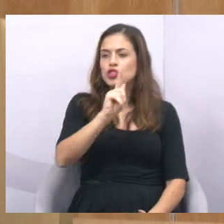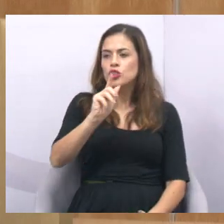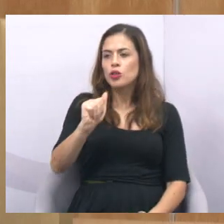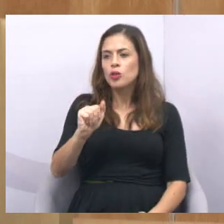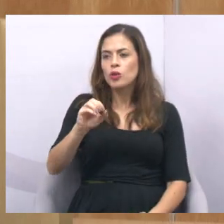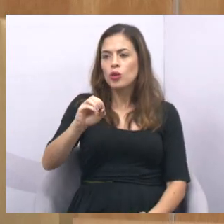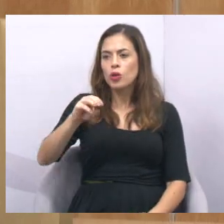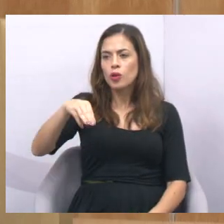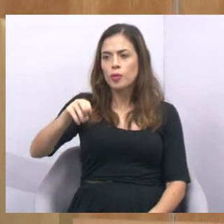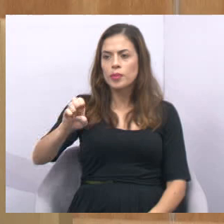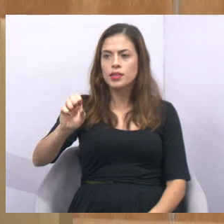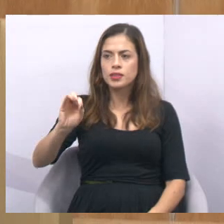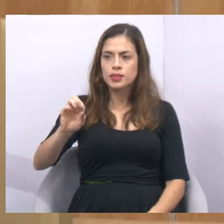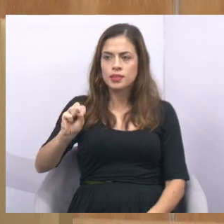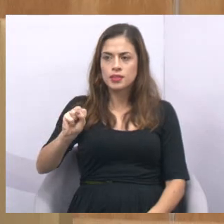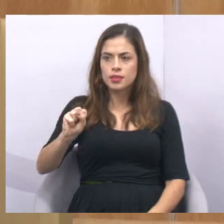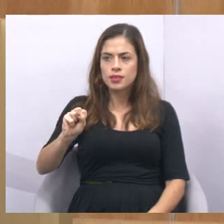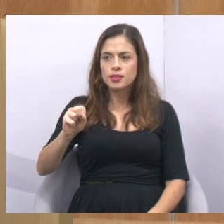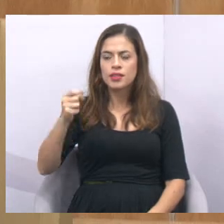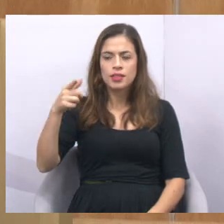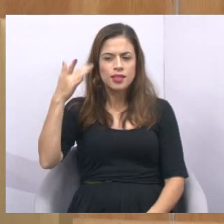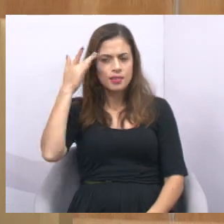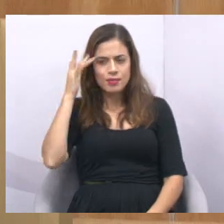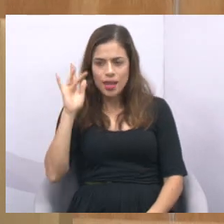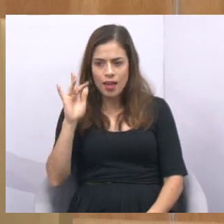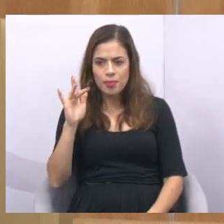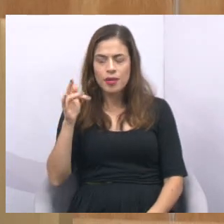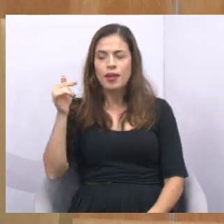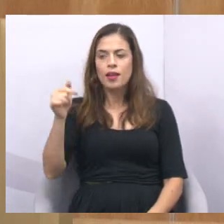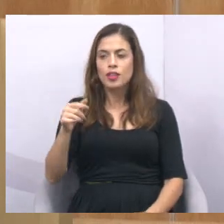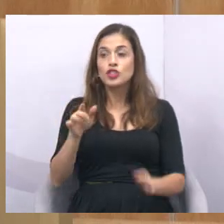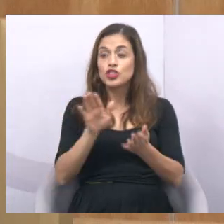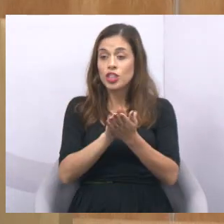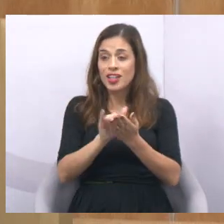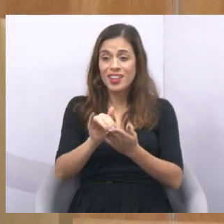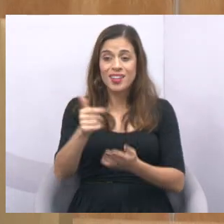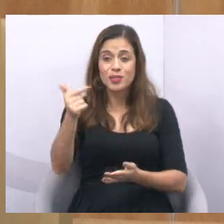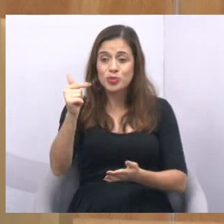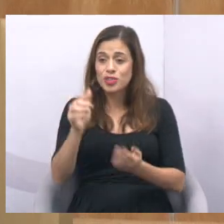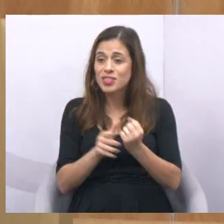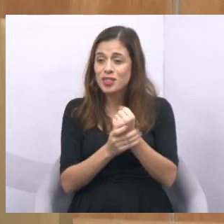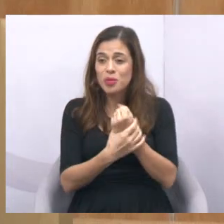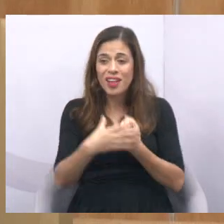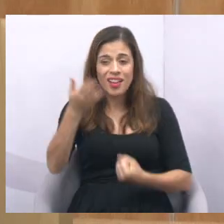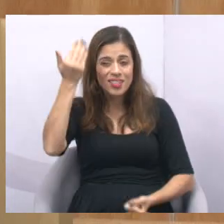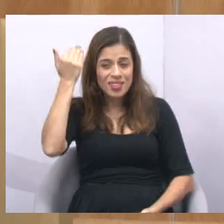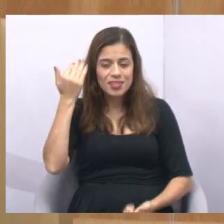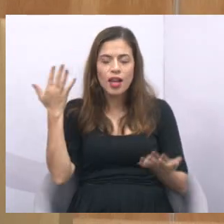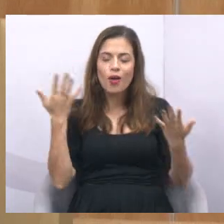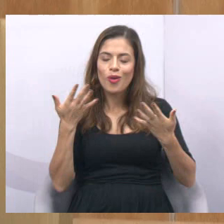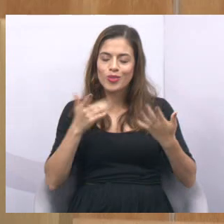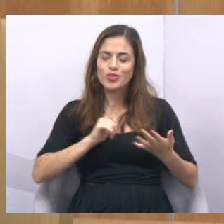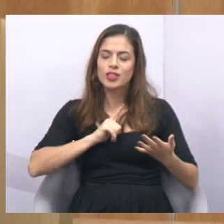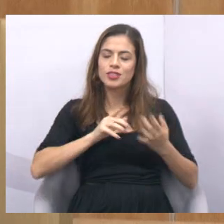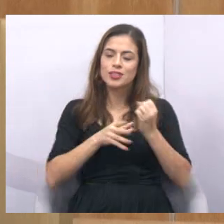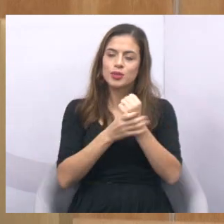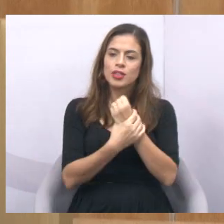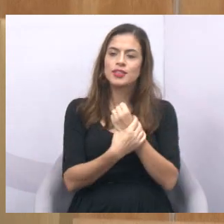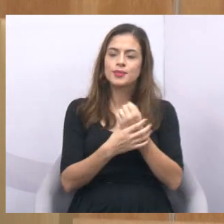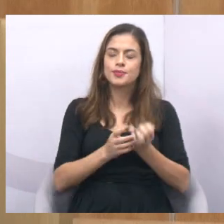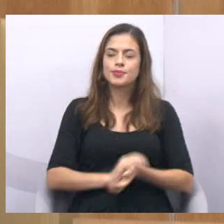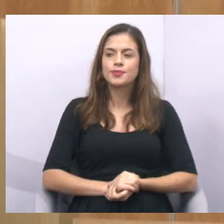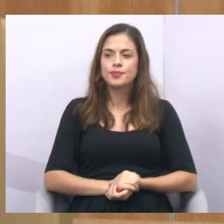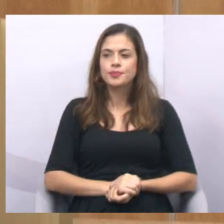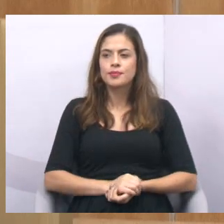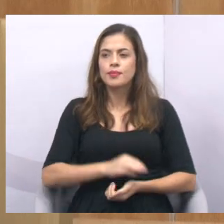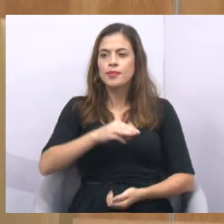já foi uma das piores cidades do estado com relação à segurança. Hoje está muito segura. Marcel, o que falar do Marcel? Um dos